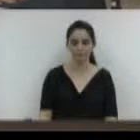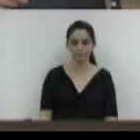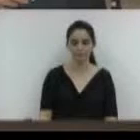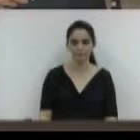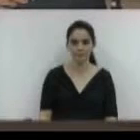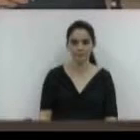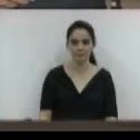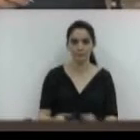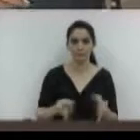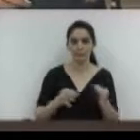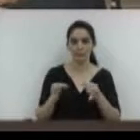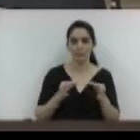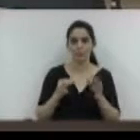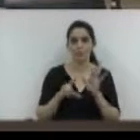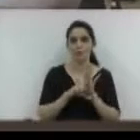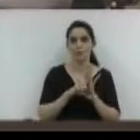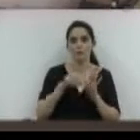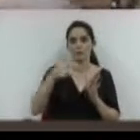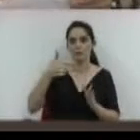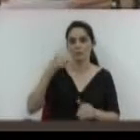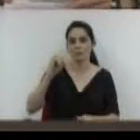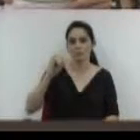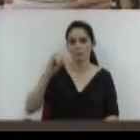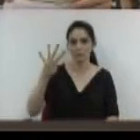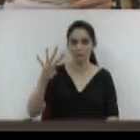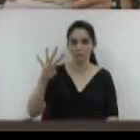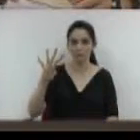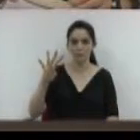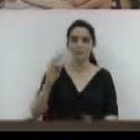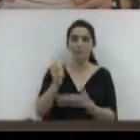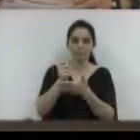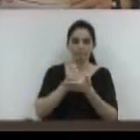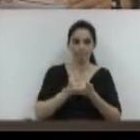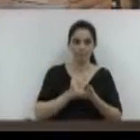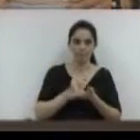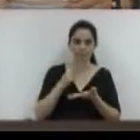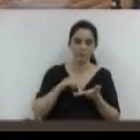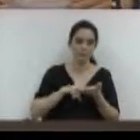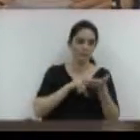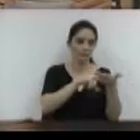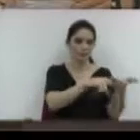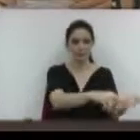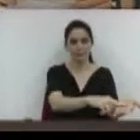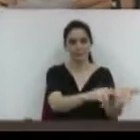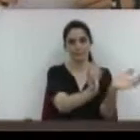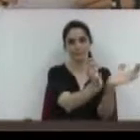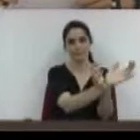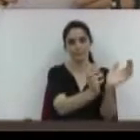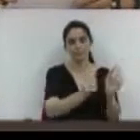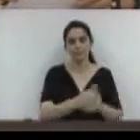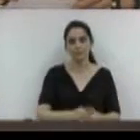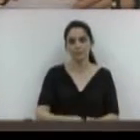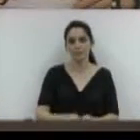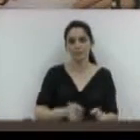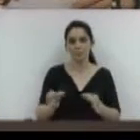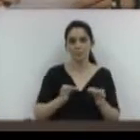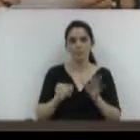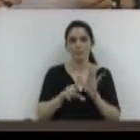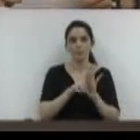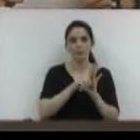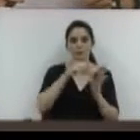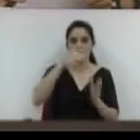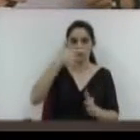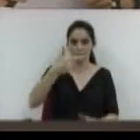Projeto de lei número 204 é recebido pela mesa diretora e encaminhado às comissões. Projeto de lei número